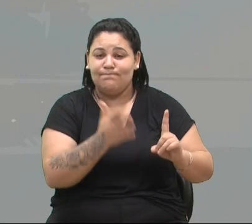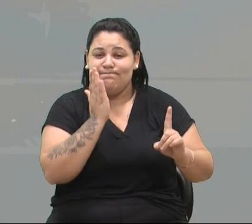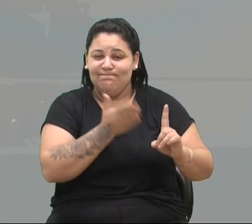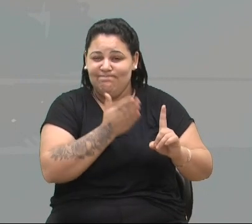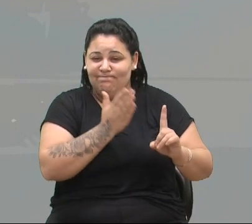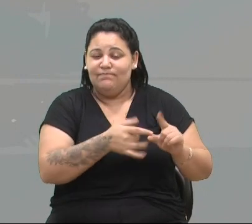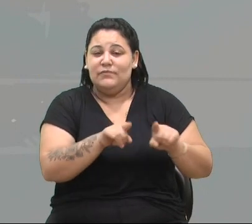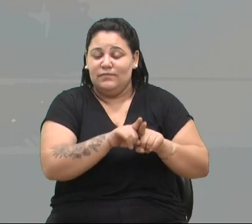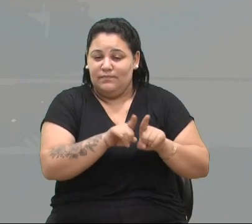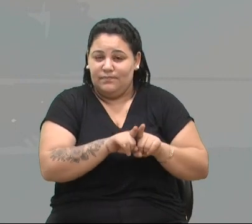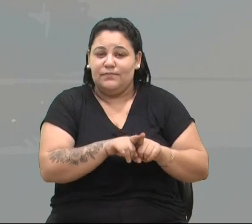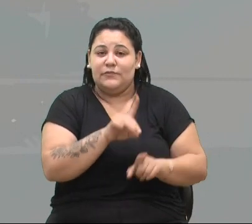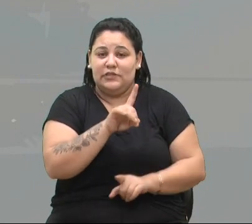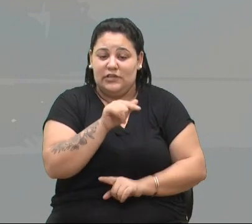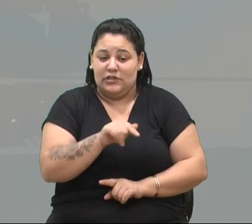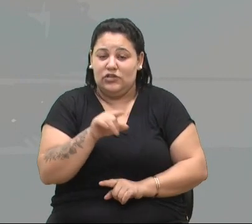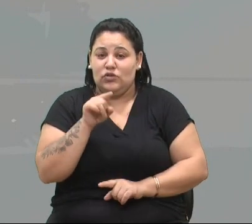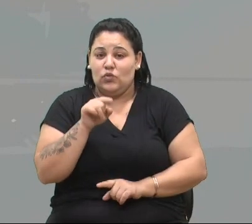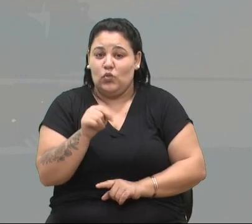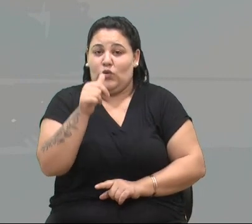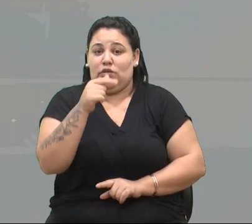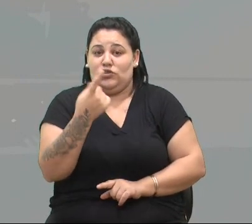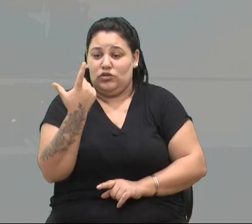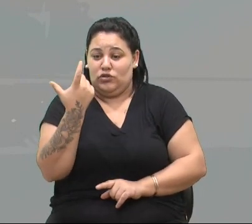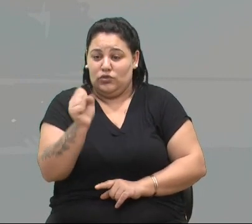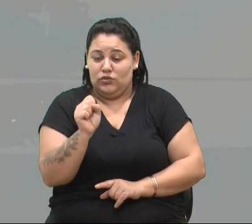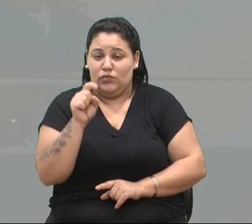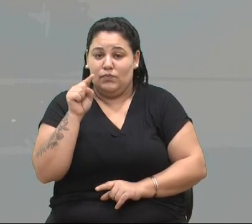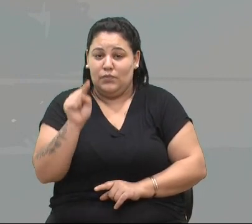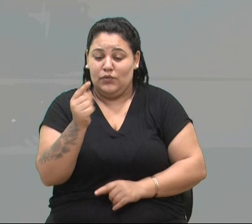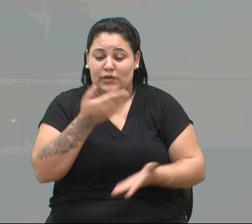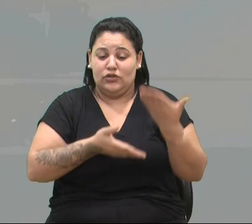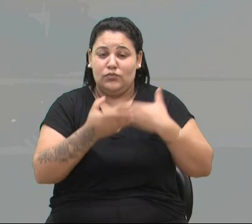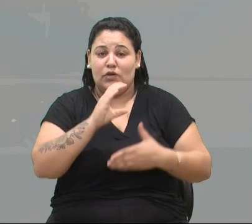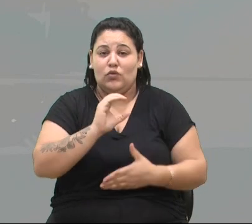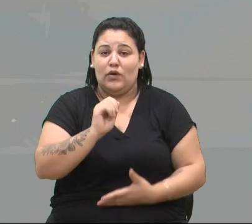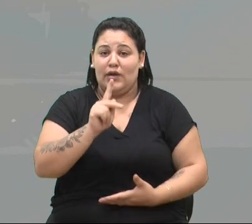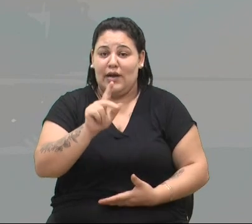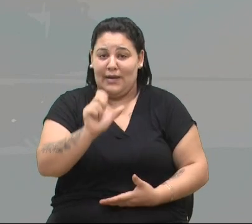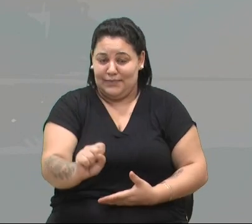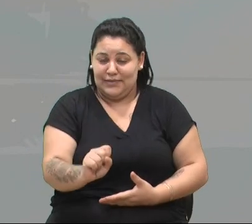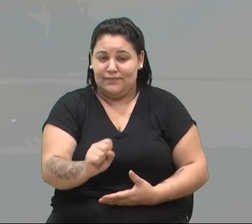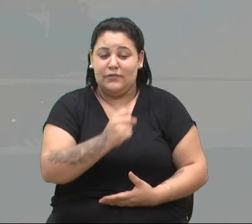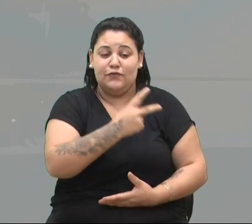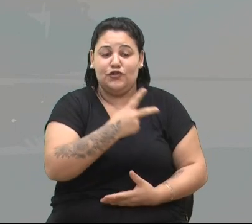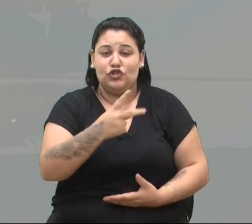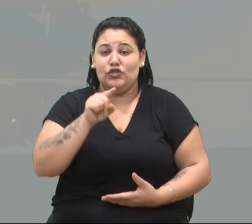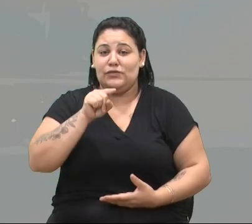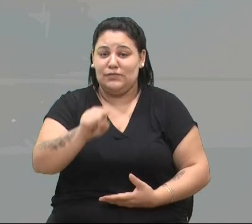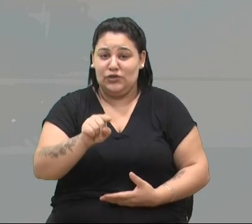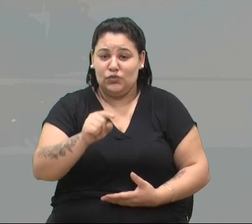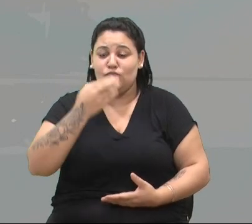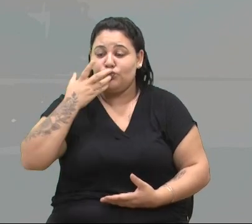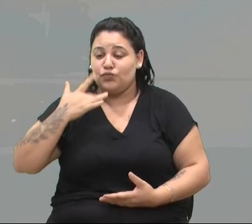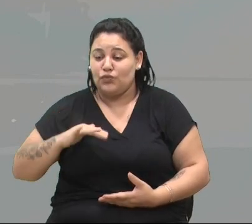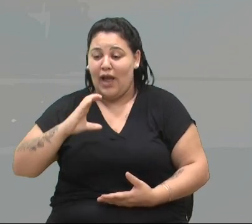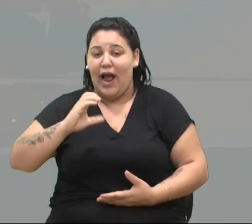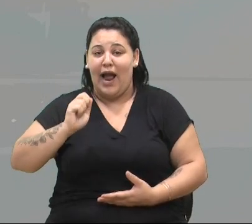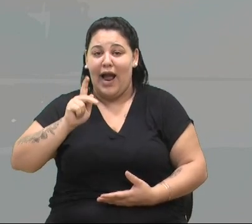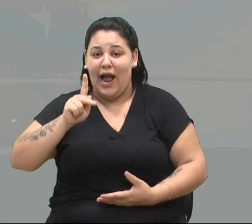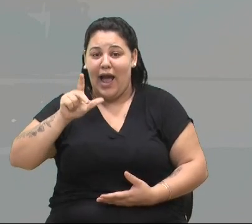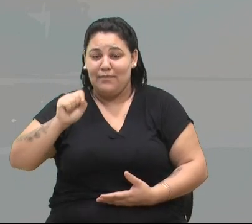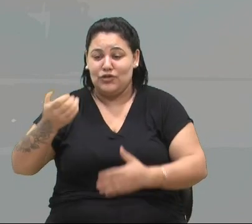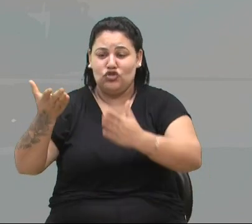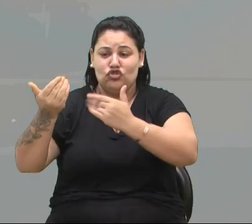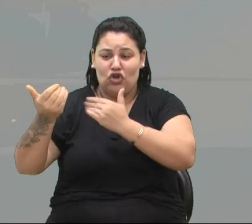17, quase 18 mil atendimentos no CAPS Cidadania, 22 mil atendimentos no CAPS Infanto Juvenil. Né? No